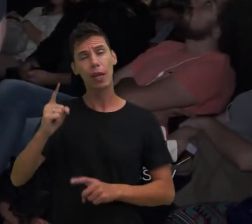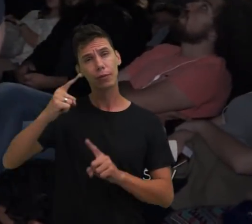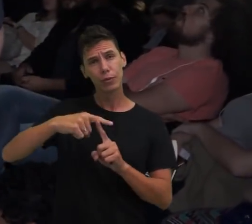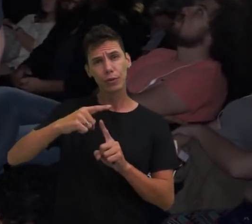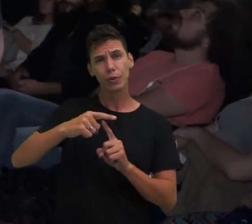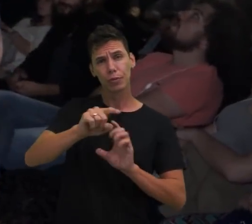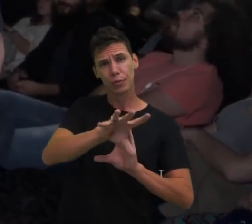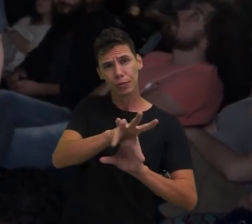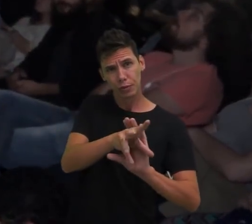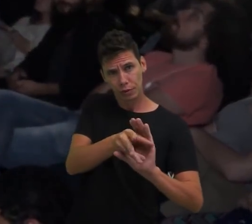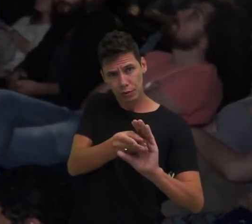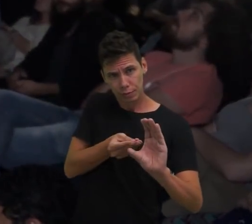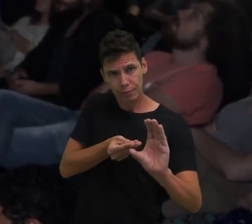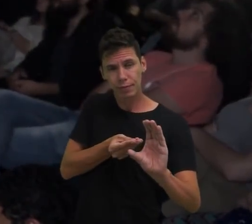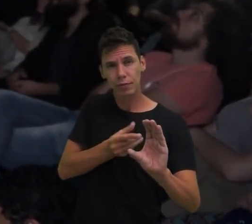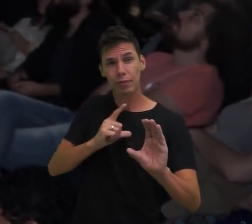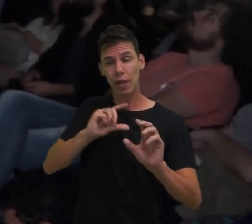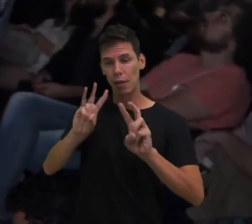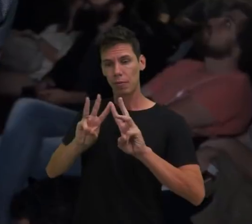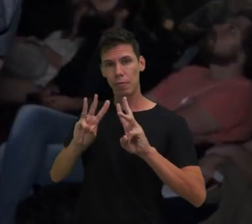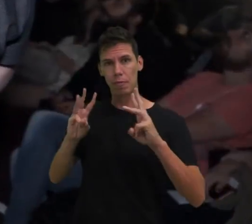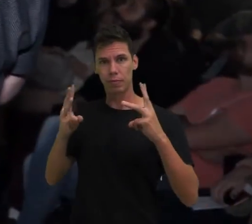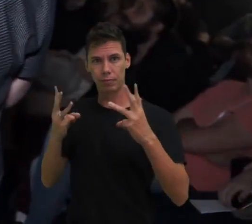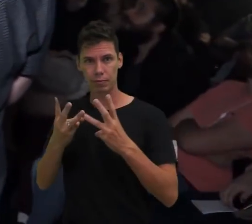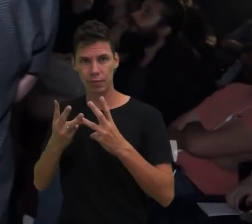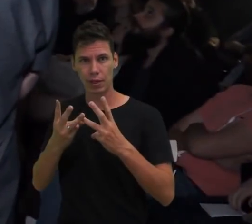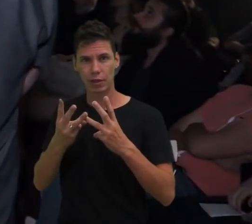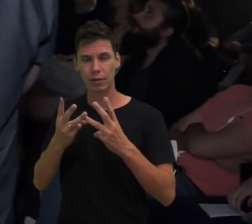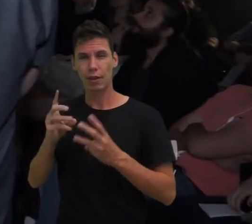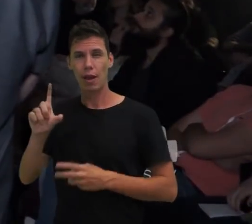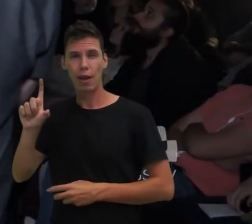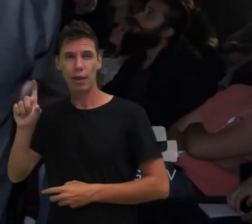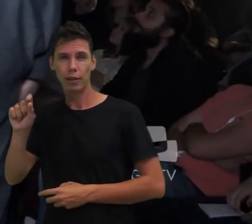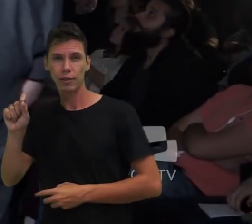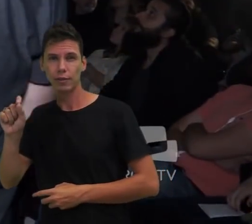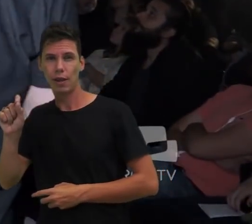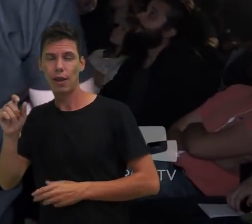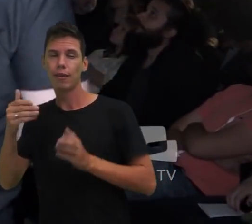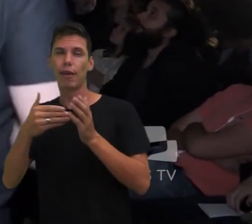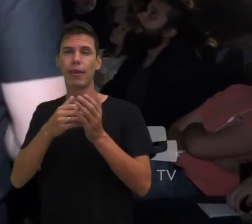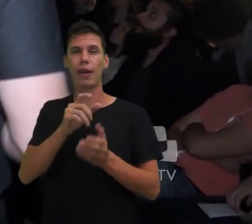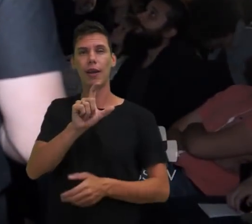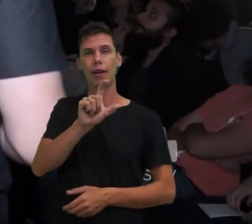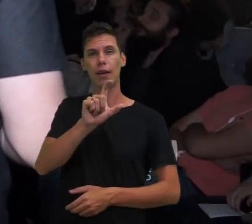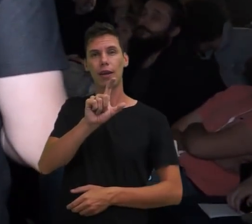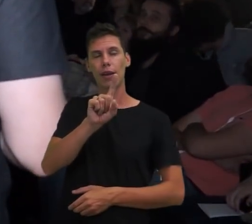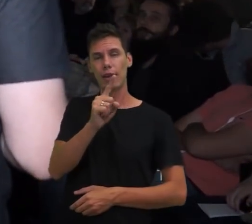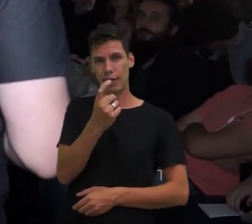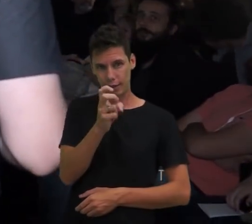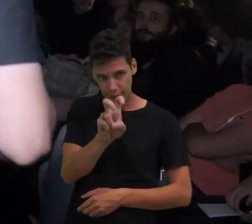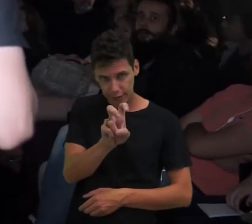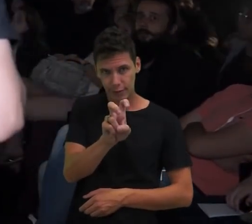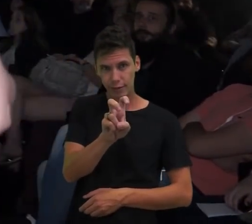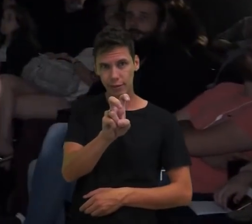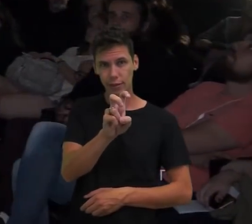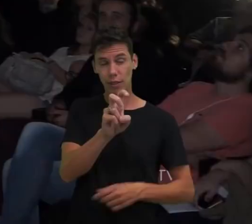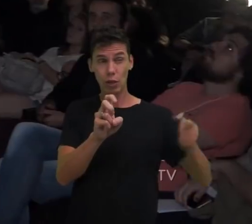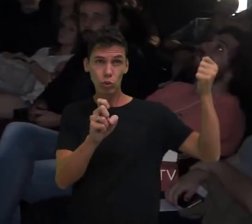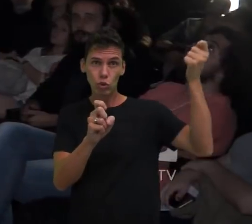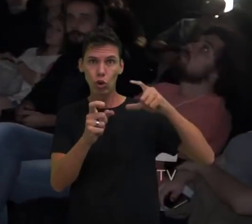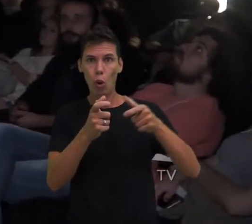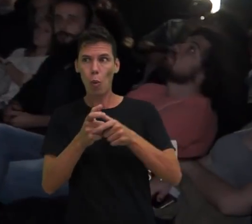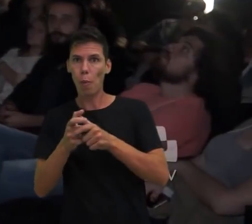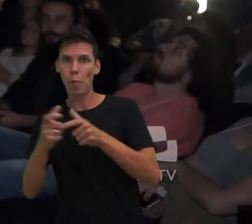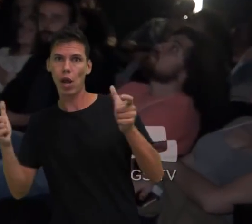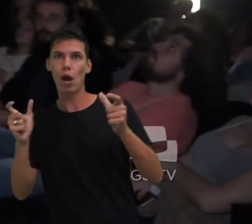Então, esse tipo de buraco negro, tá? Eles têm massas de coisa de 10, 15 vezes a massa do Sol, tá? Eles são